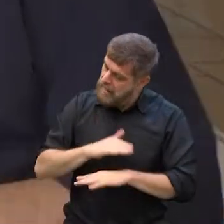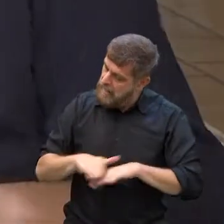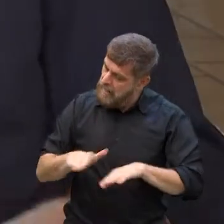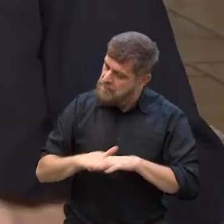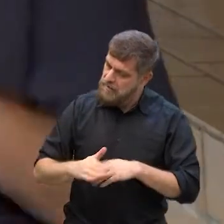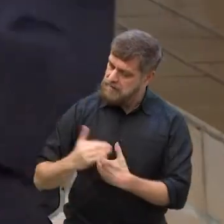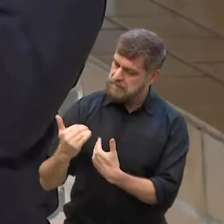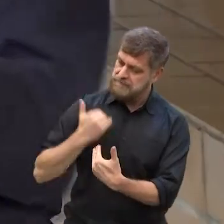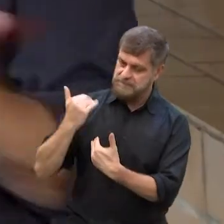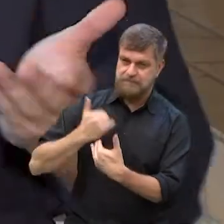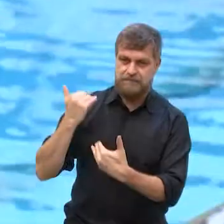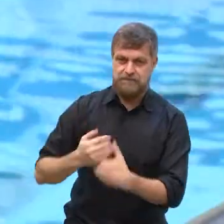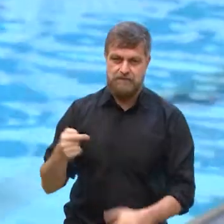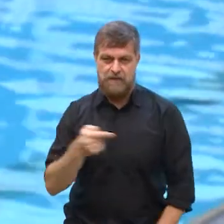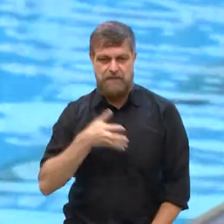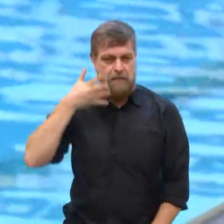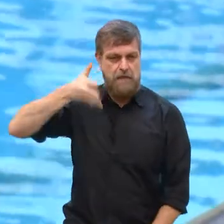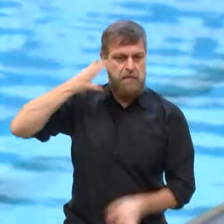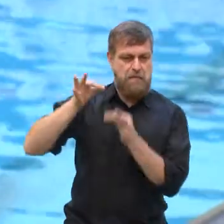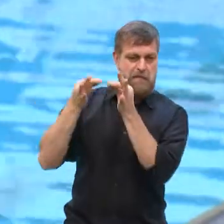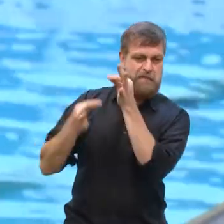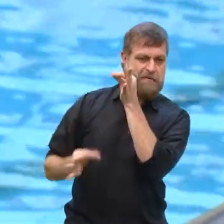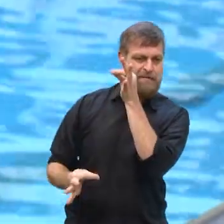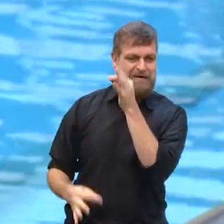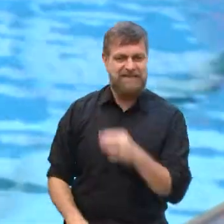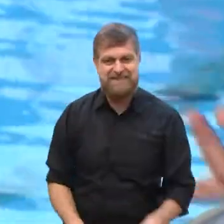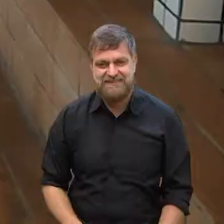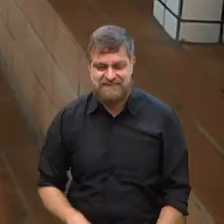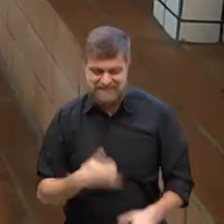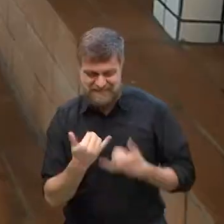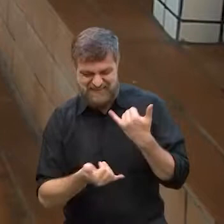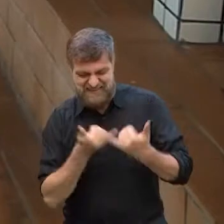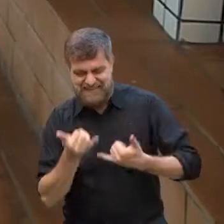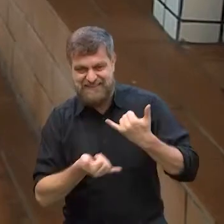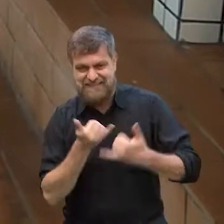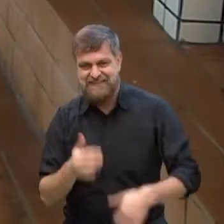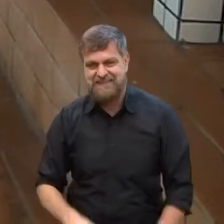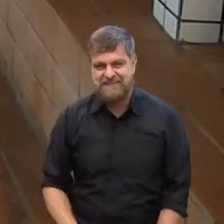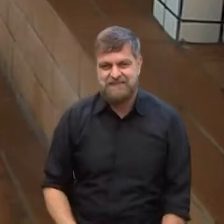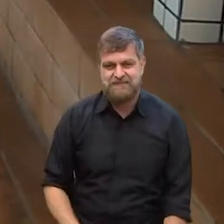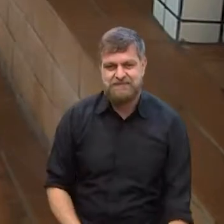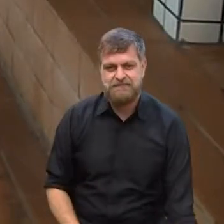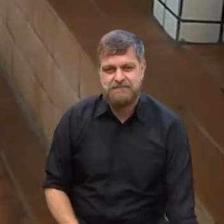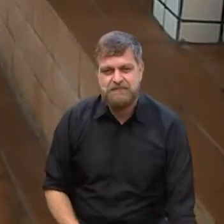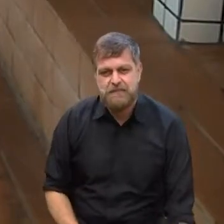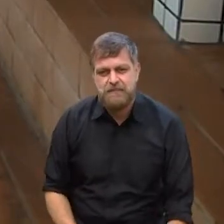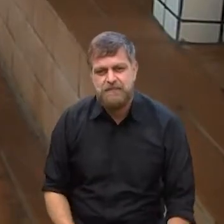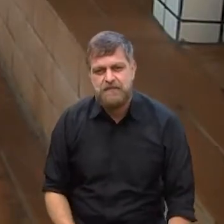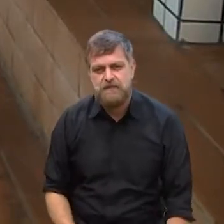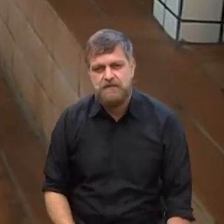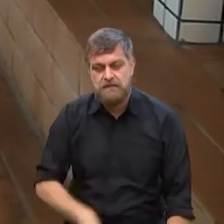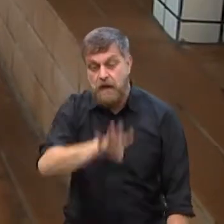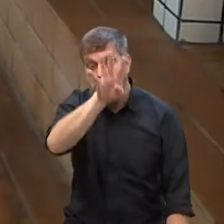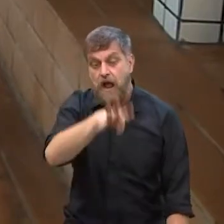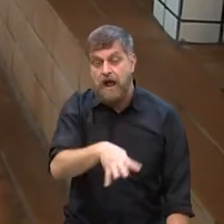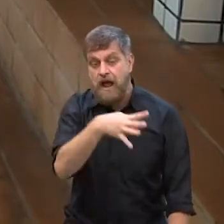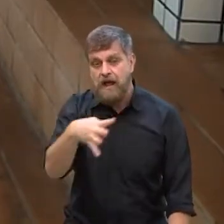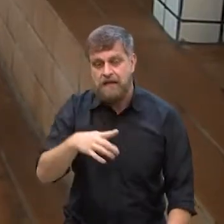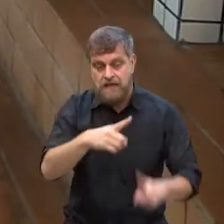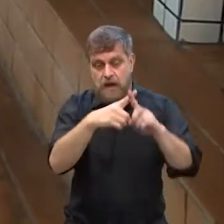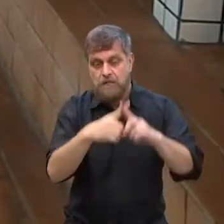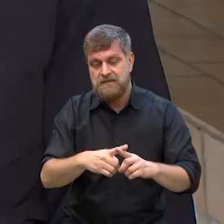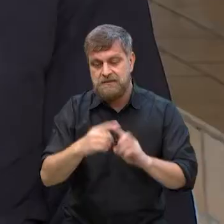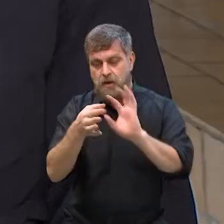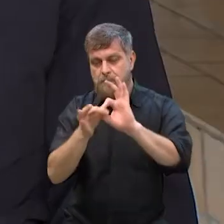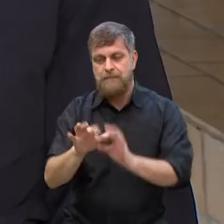encerrar. Mas também o homem não para de falar aqui 1 minuto. Brincadeira, né? Que a resenha foi boa. Calendário da natação